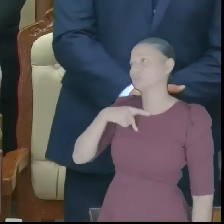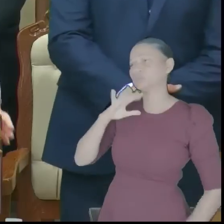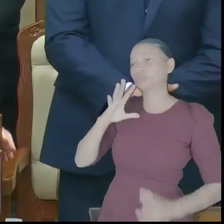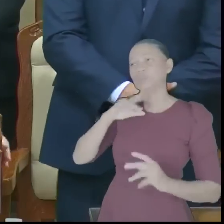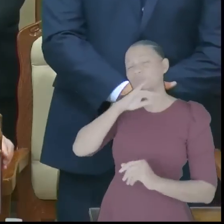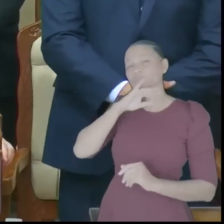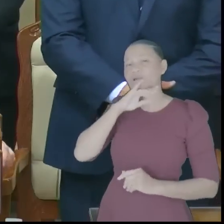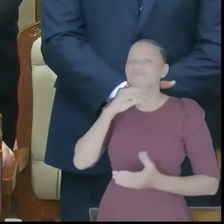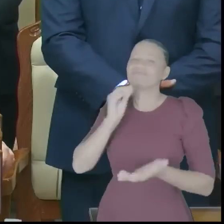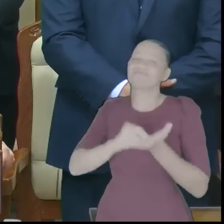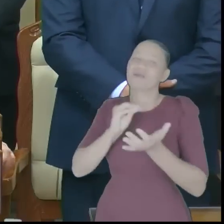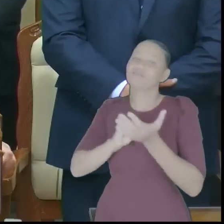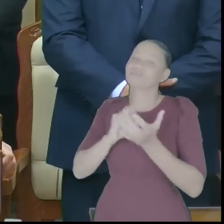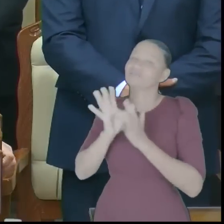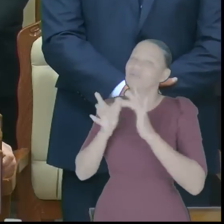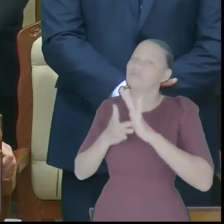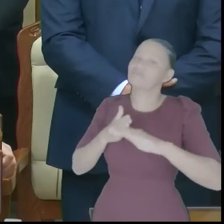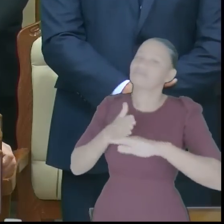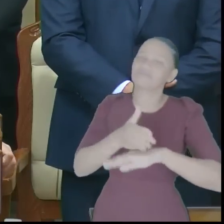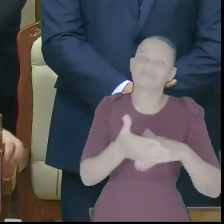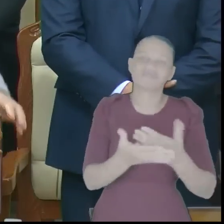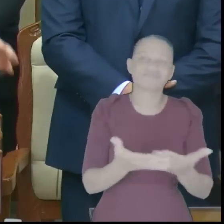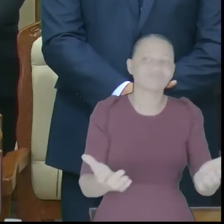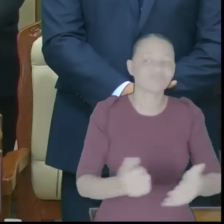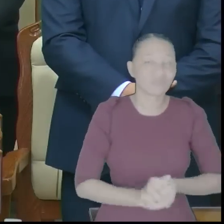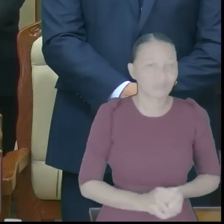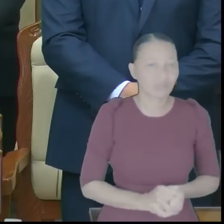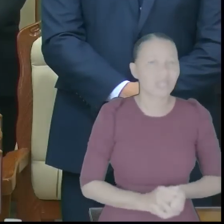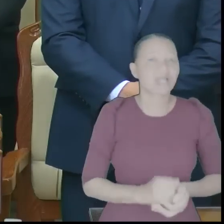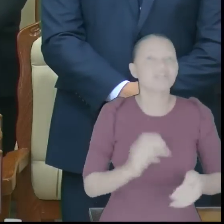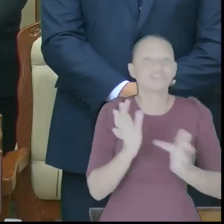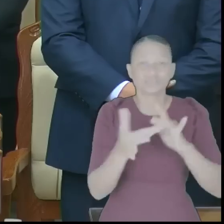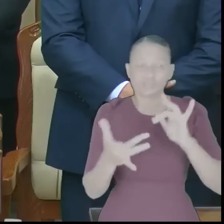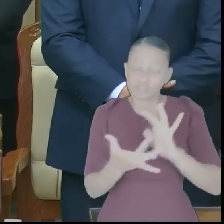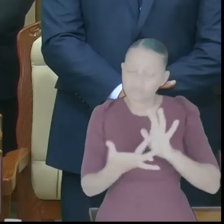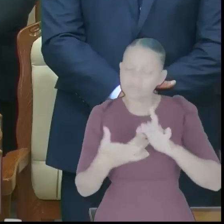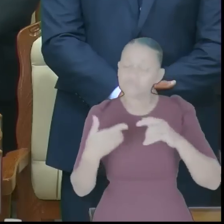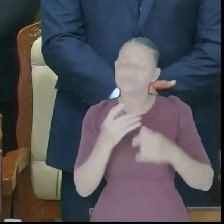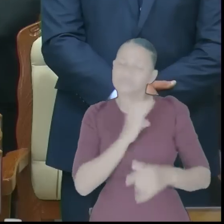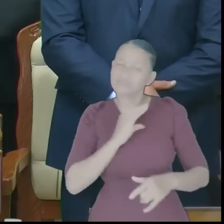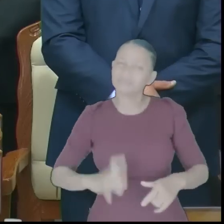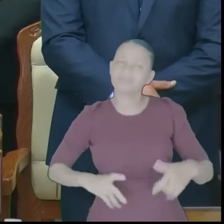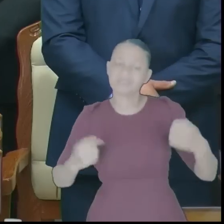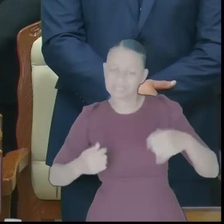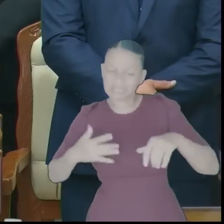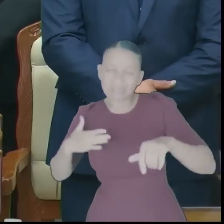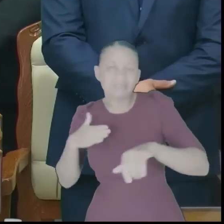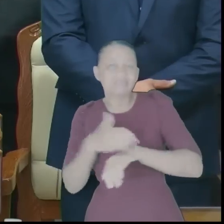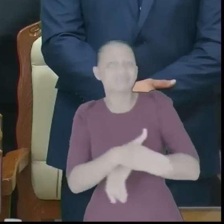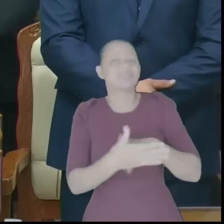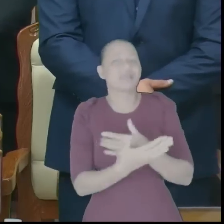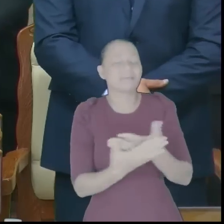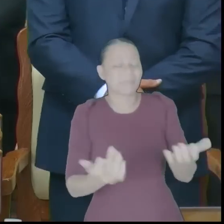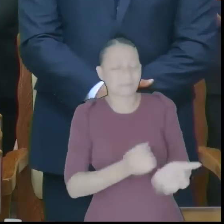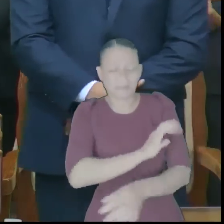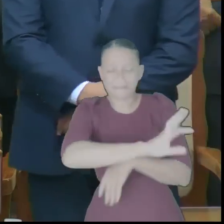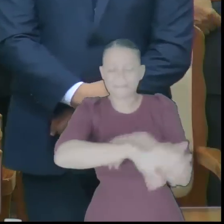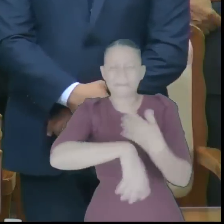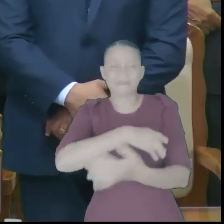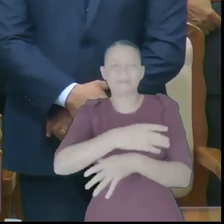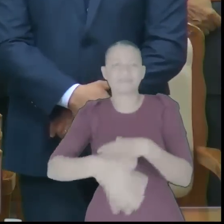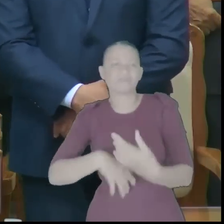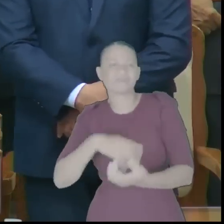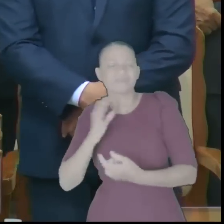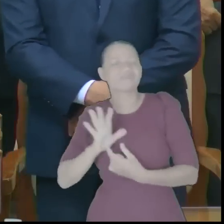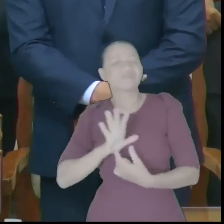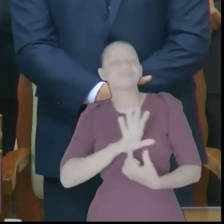Cristo ainda não entrou nesse caos. Cristo precisa se manifestar nesse caos, para que nesse caos apareça